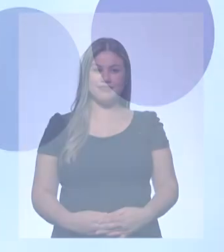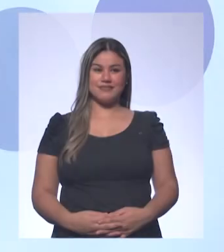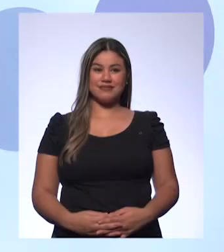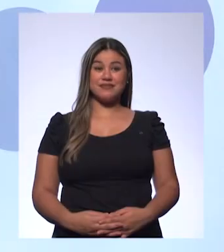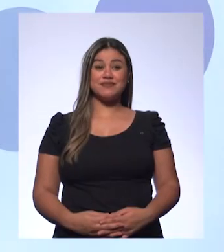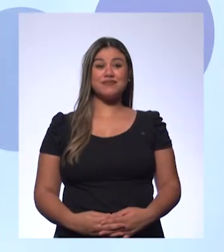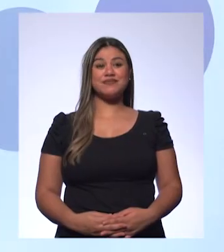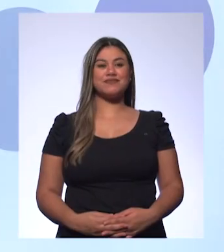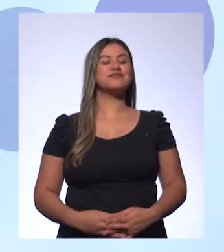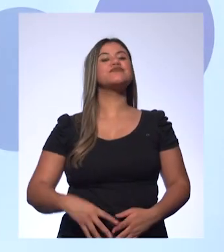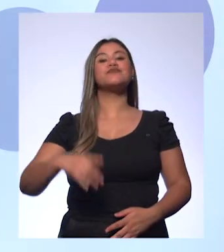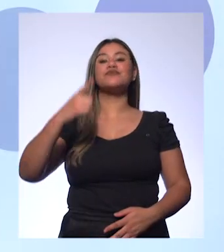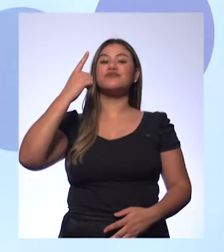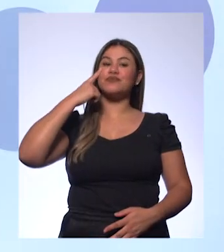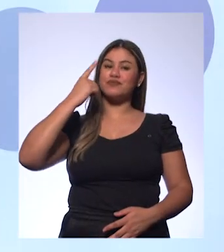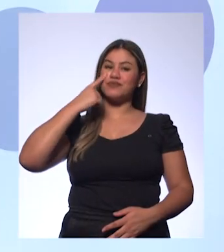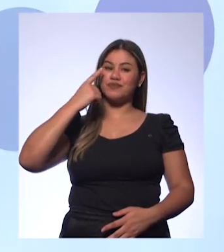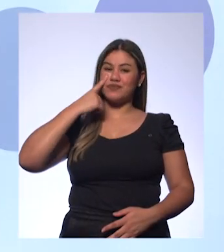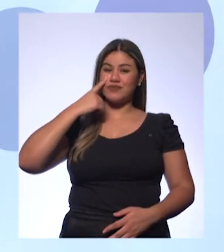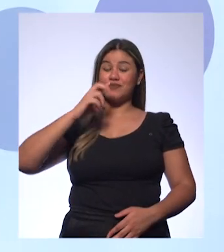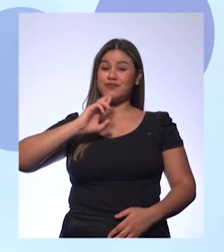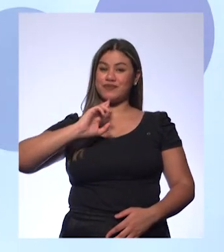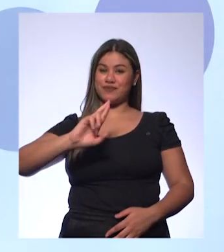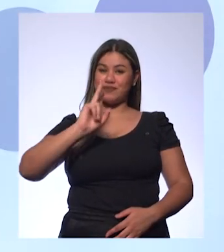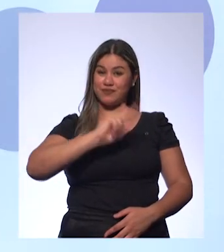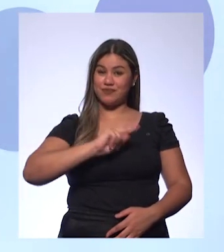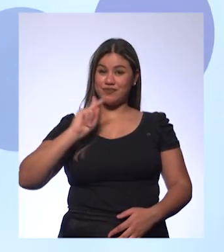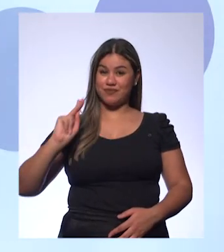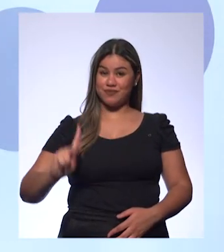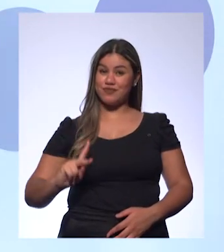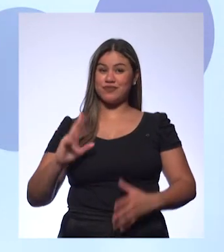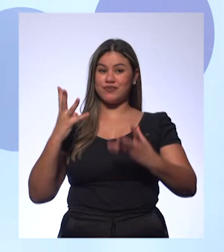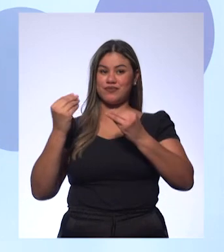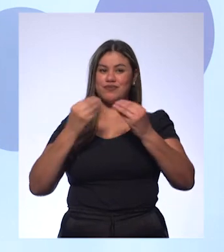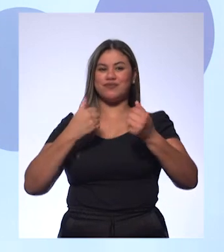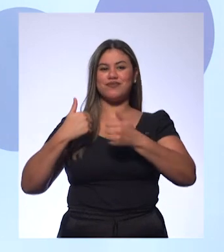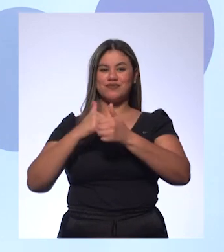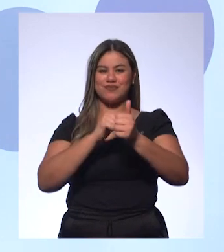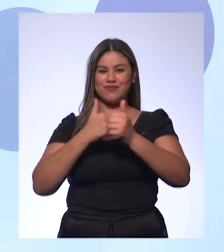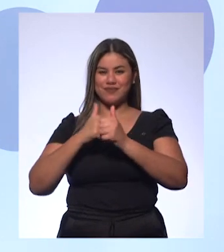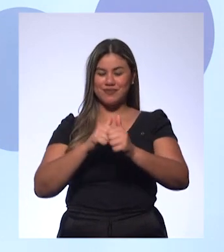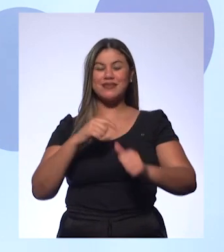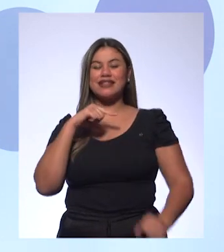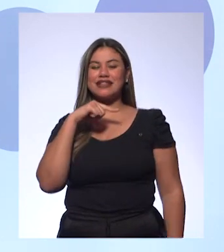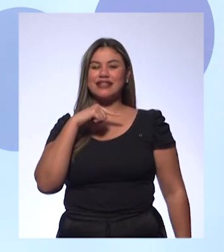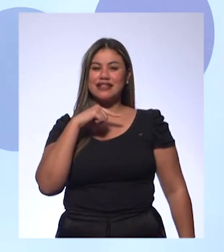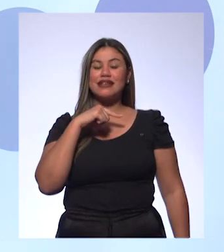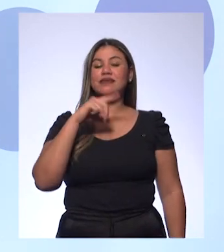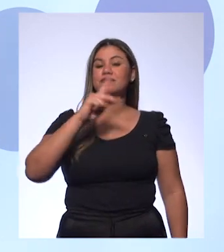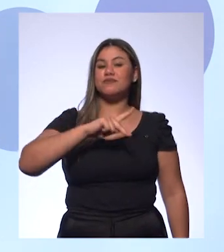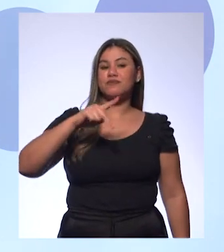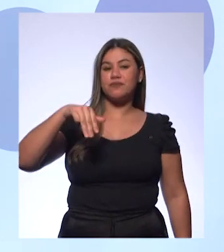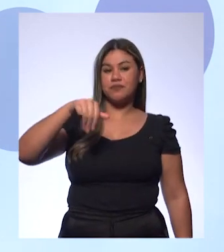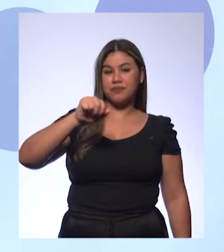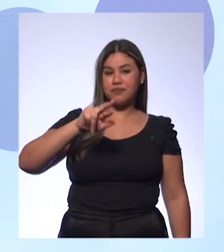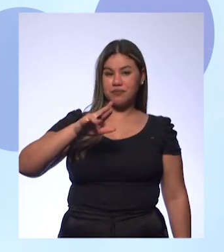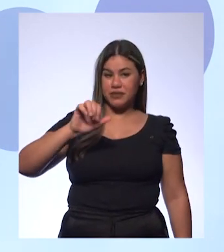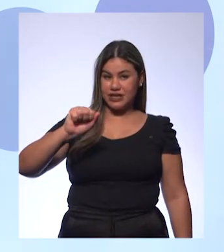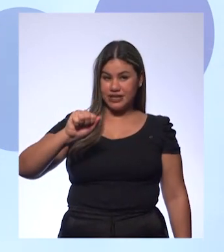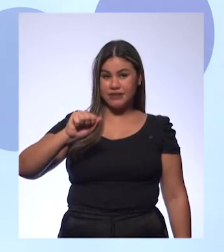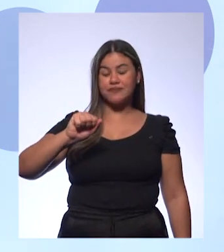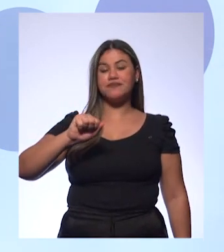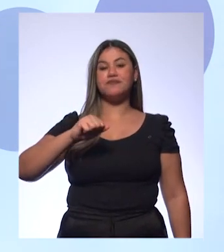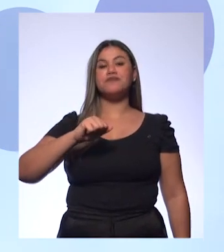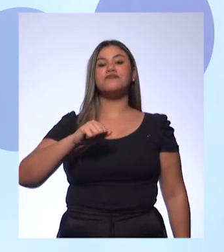Sara, eu vou ler a resposta de uma professora, já que muitos professores acompanham a aula, né? A professora Maria, acho que é Maria